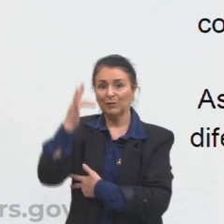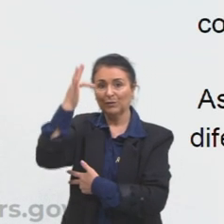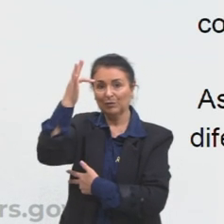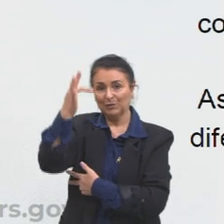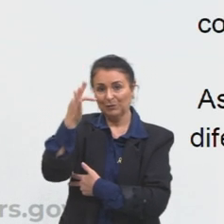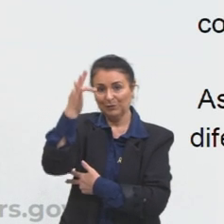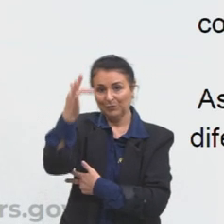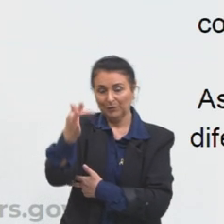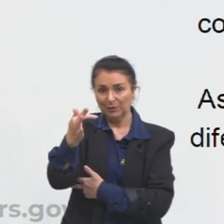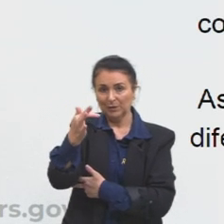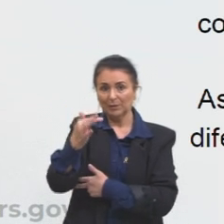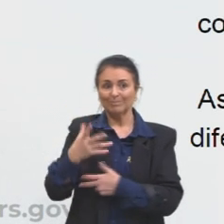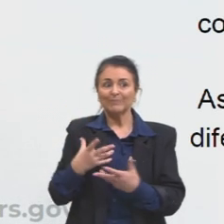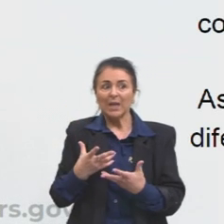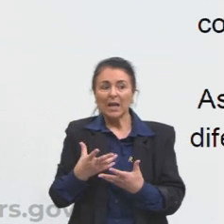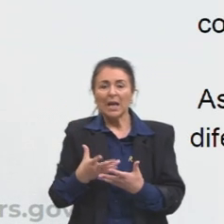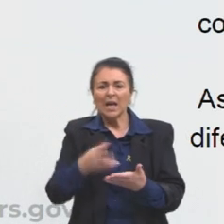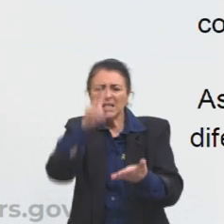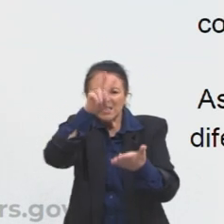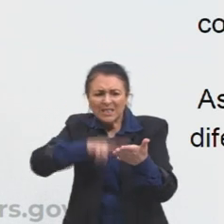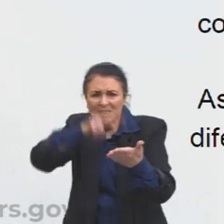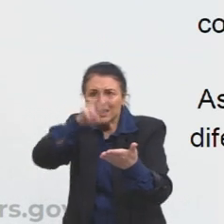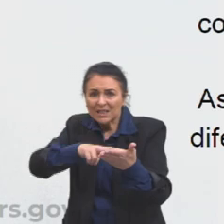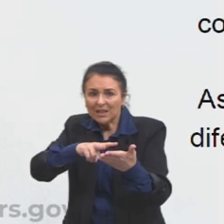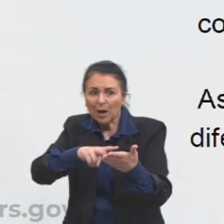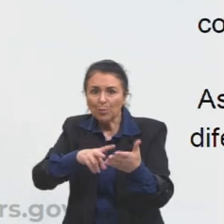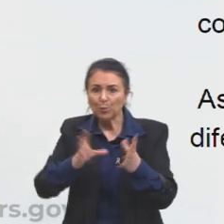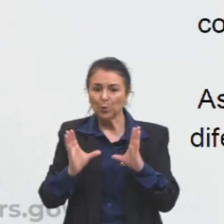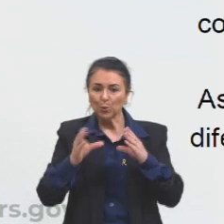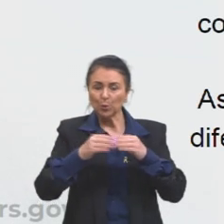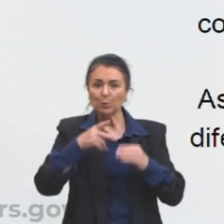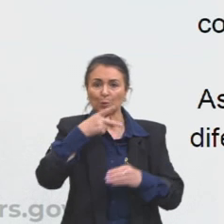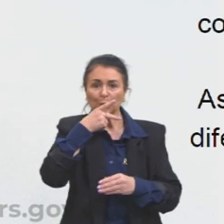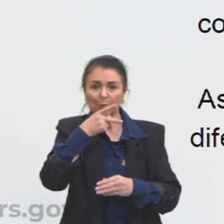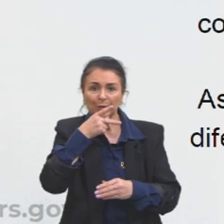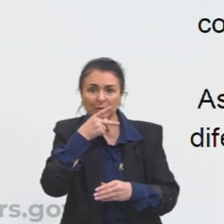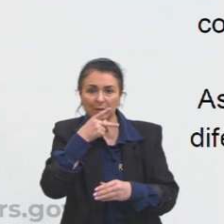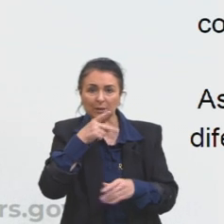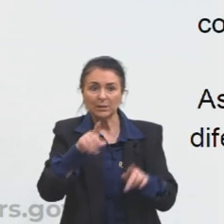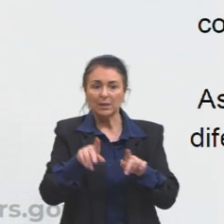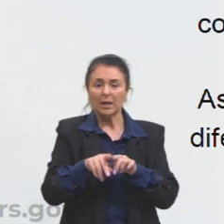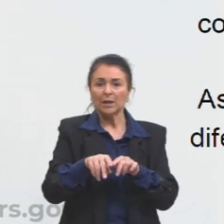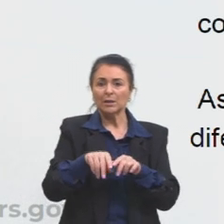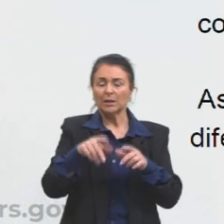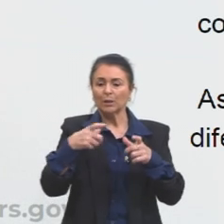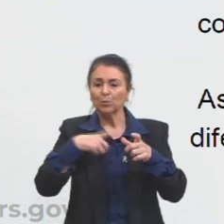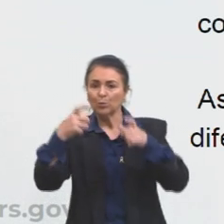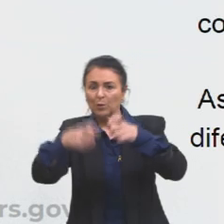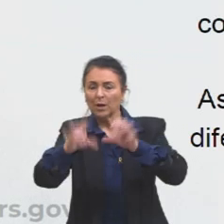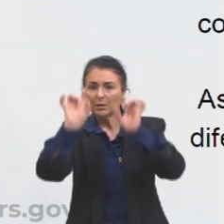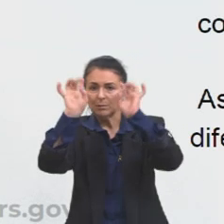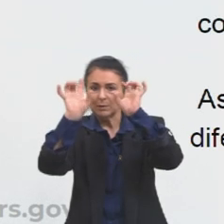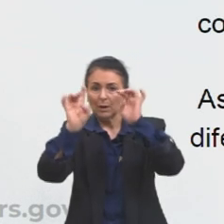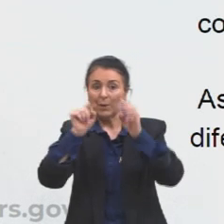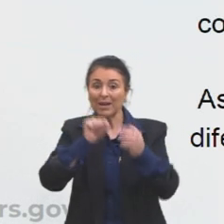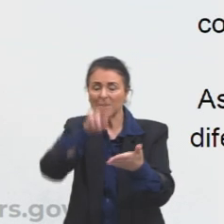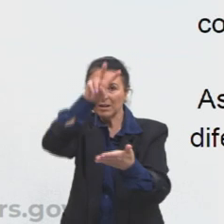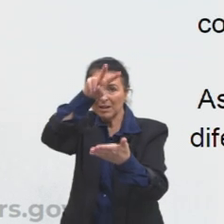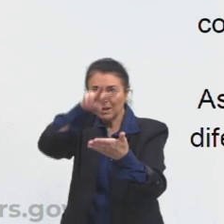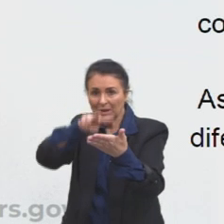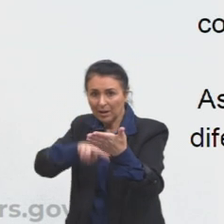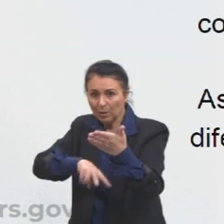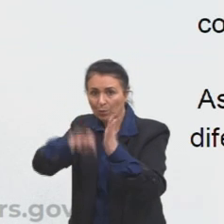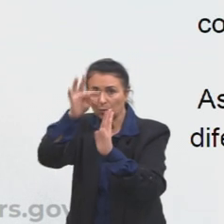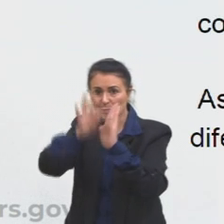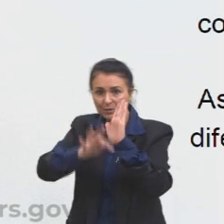é estritamente devorado do platonismo Cristão Milanês foi nas traduções de Maio Vitorino que leu os textos de plotino